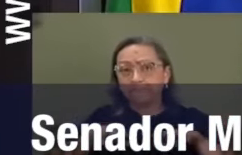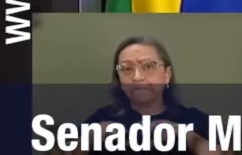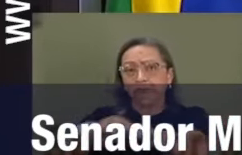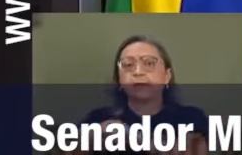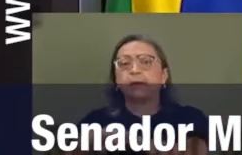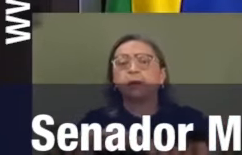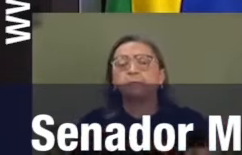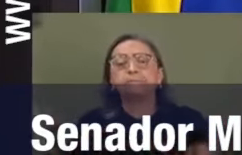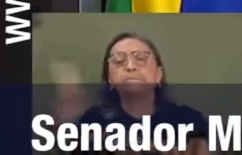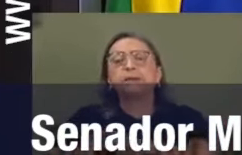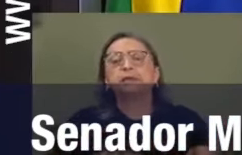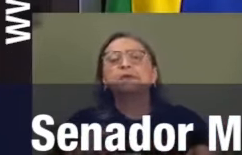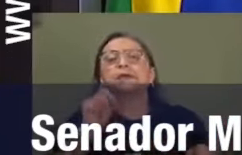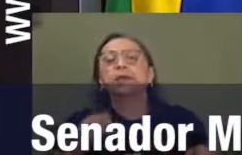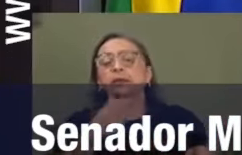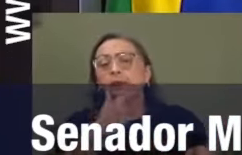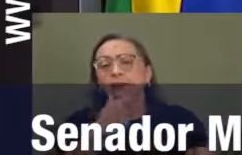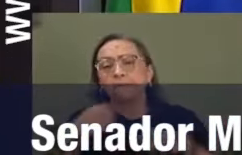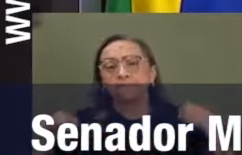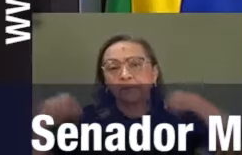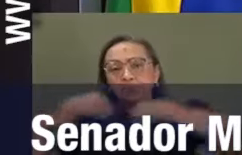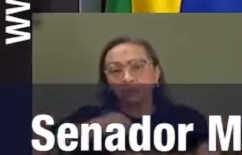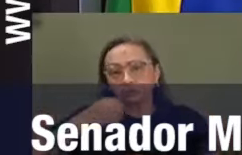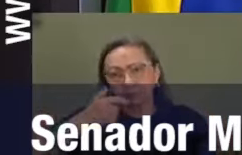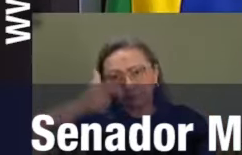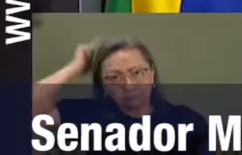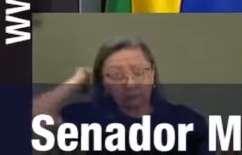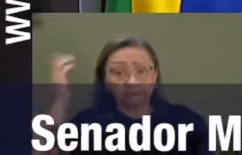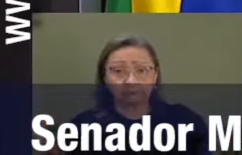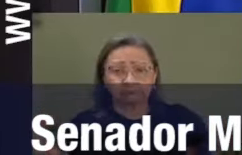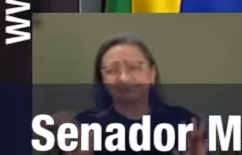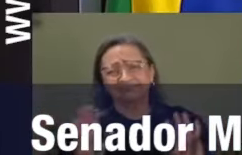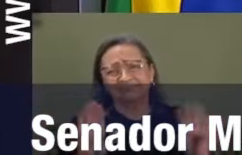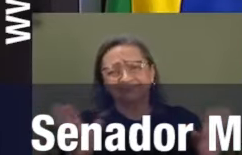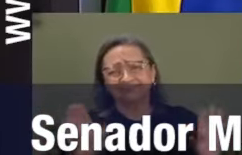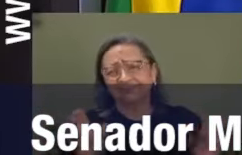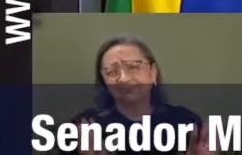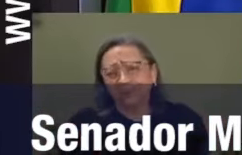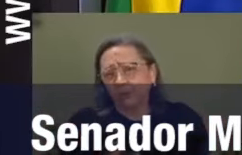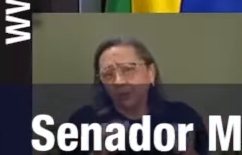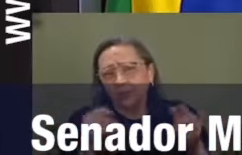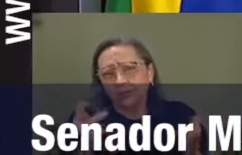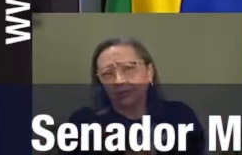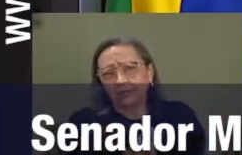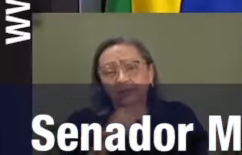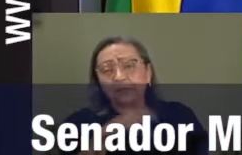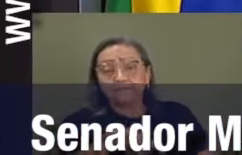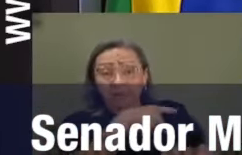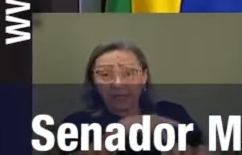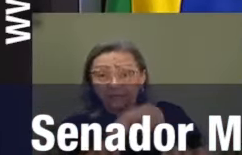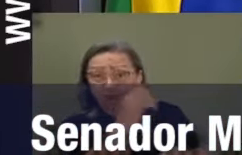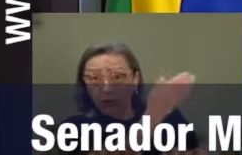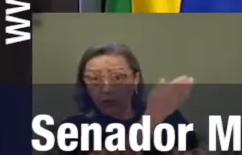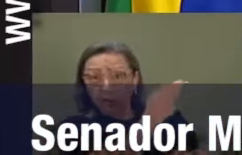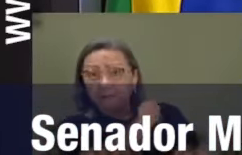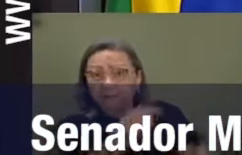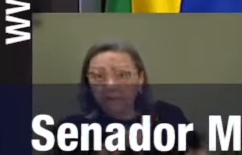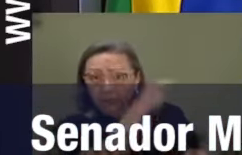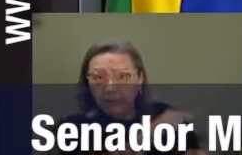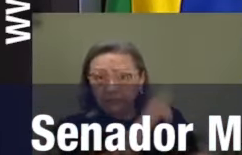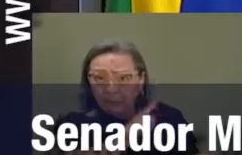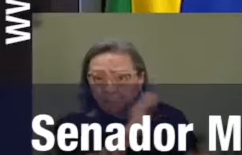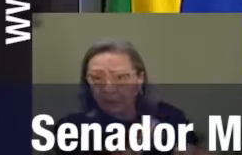tem. Nenhum presidente de um país vai determinar por si só a prisão de uma autoridade de outro país. Isso não existe. Eu vou